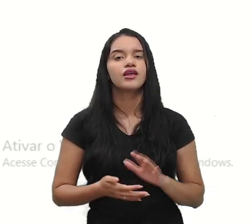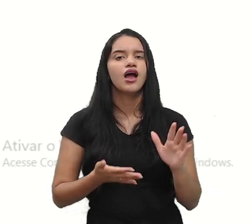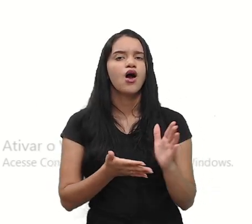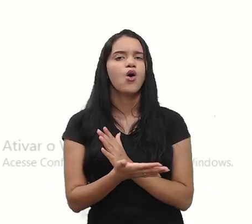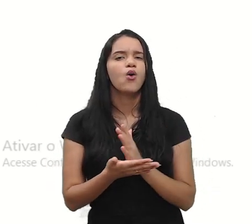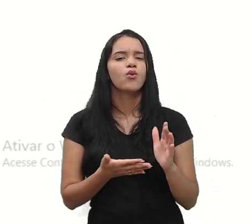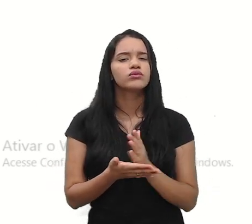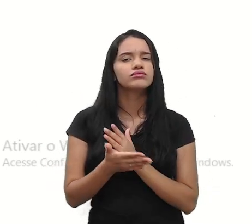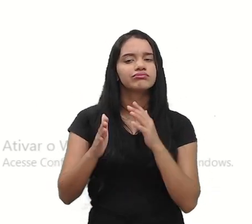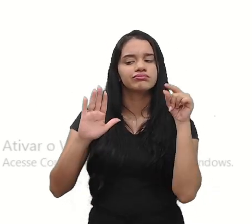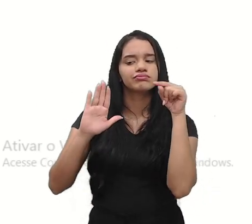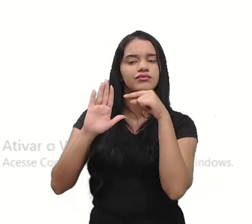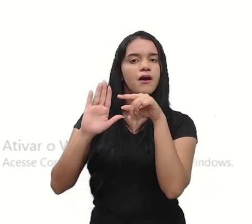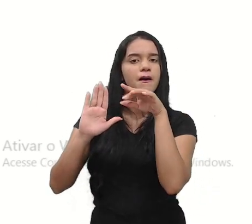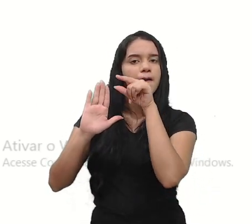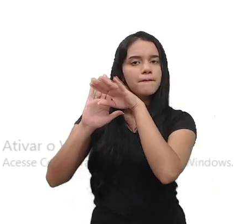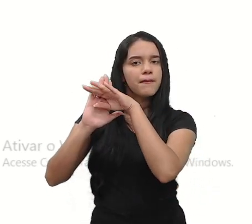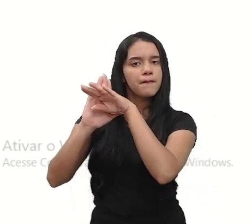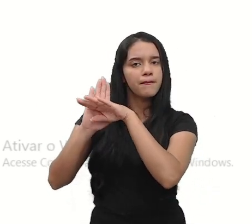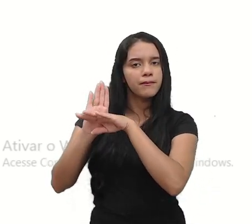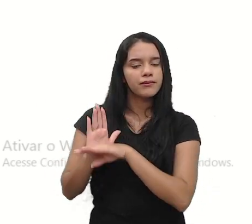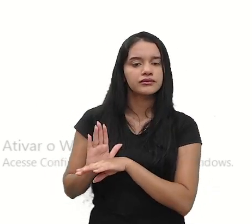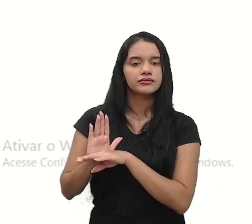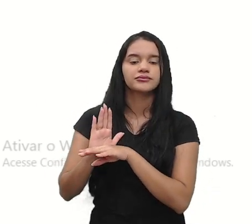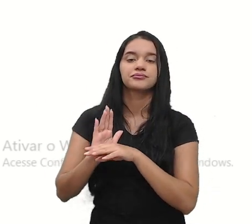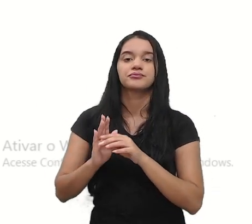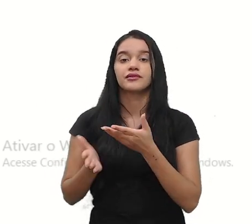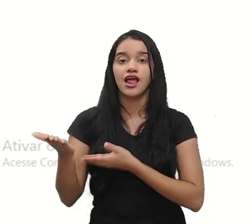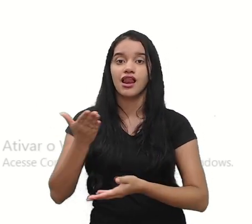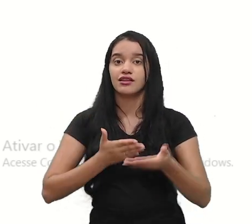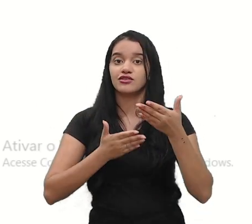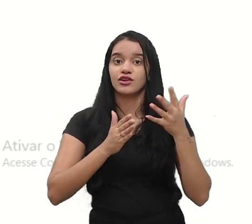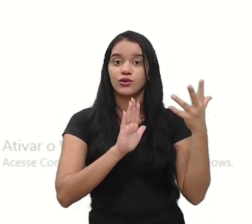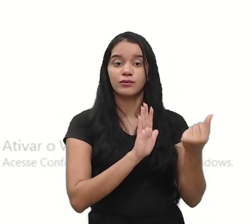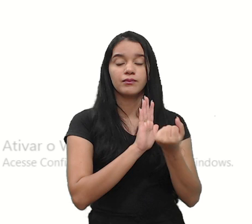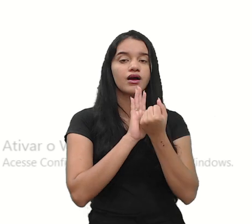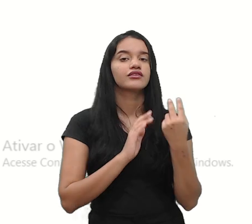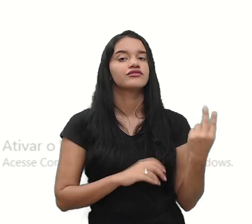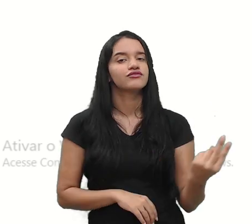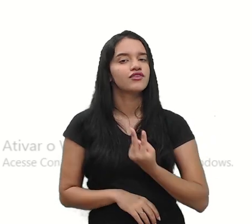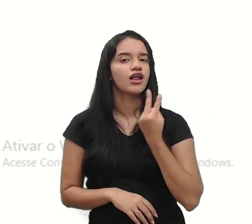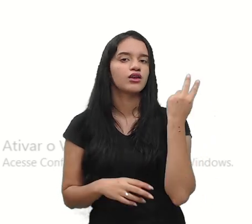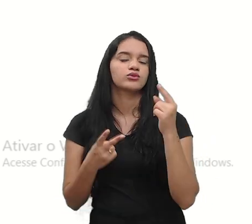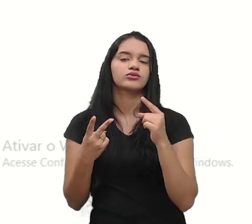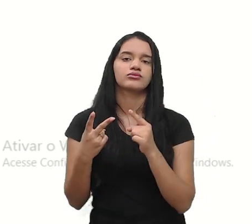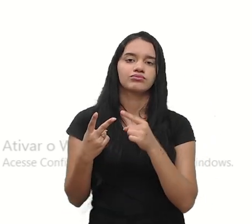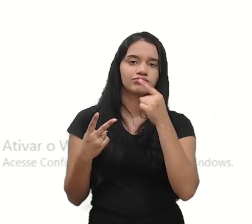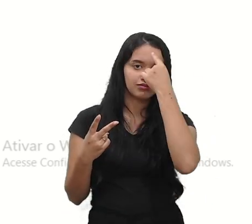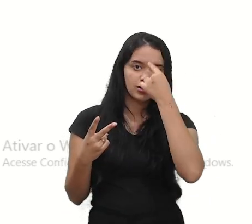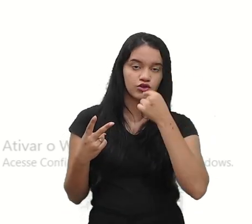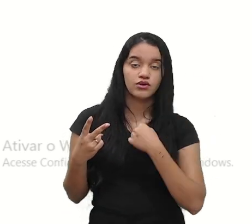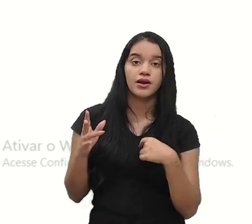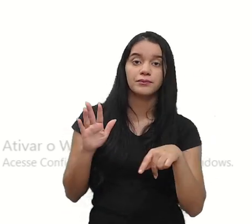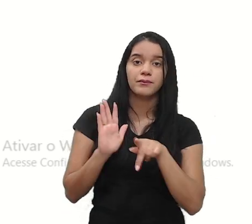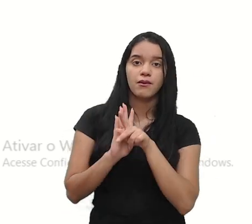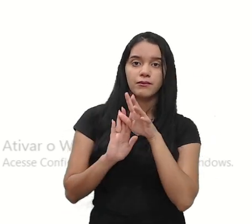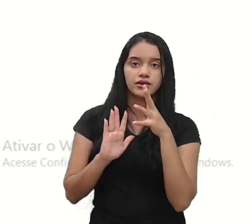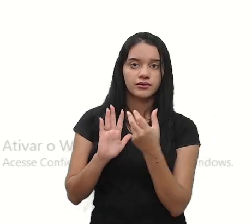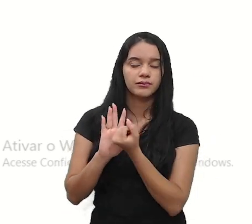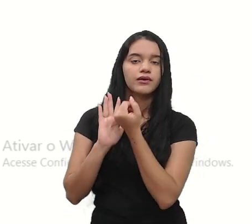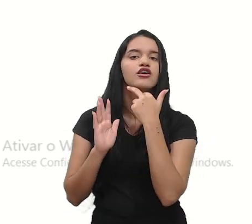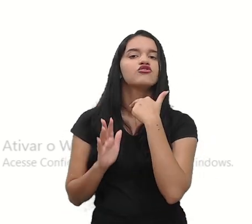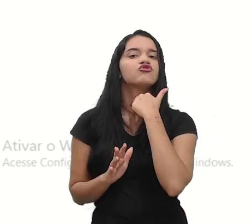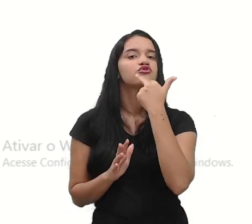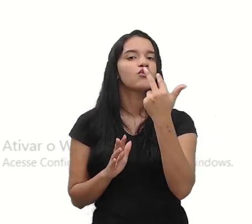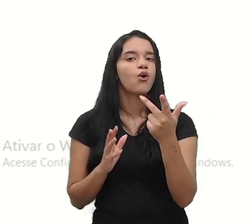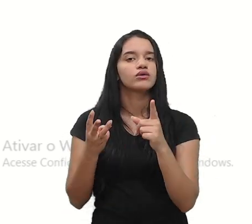algumas questões, né, que estão relacionadas com o branding. Então, valores, personalidade da marca, tom de voz,